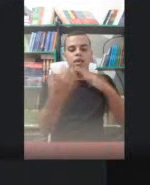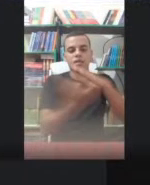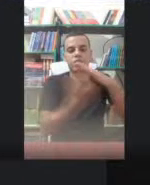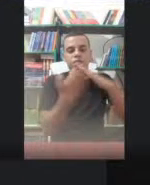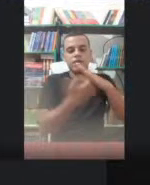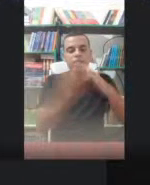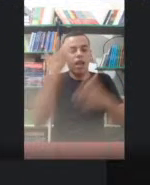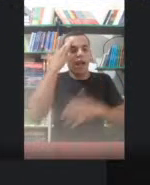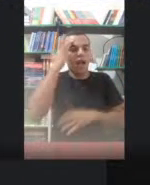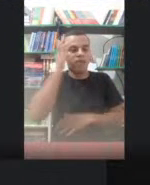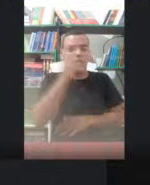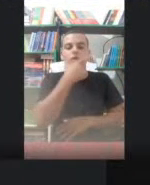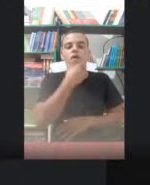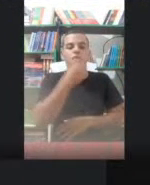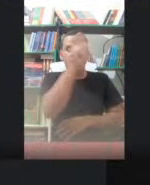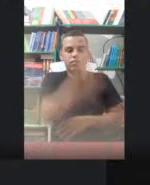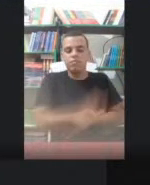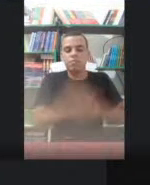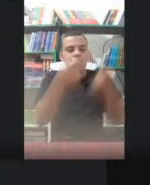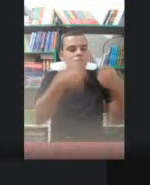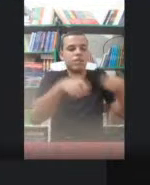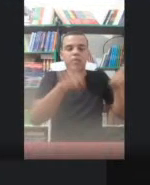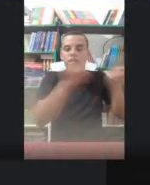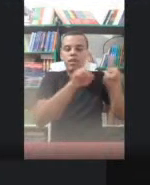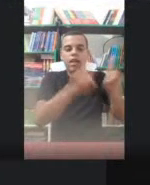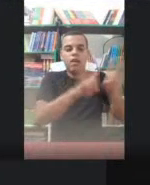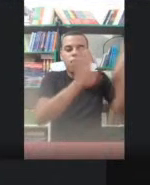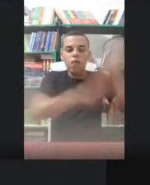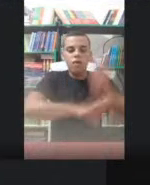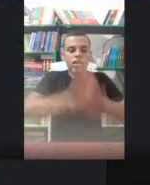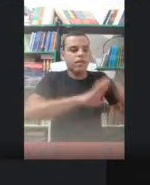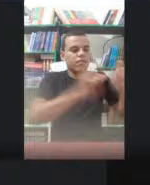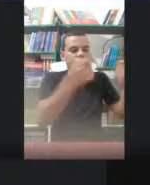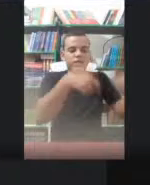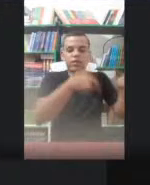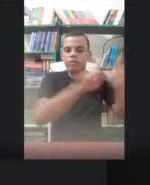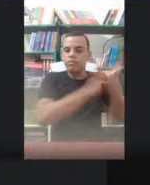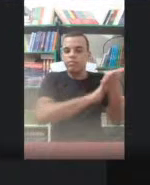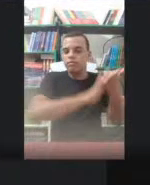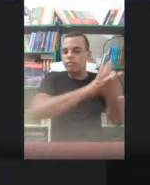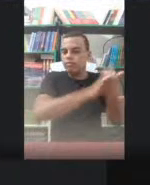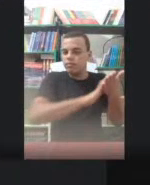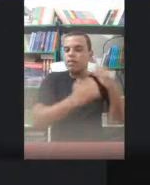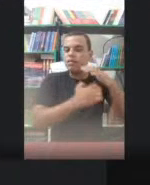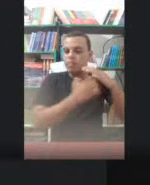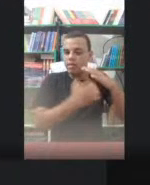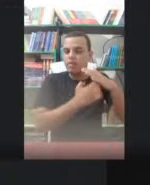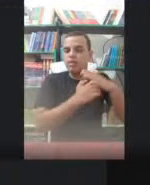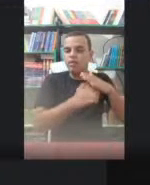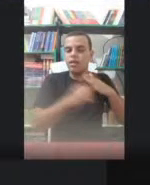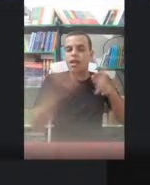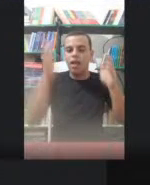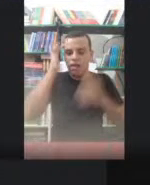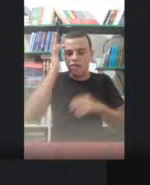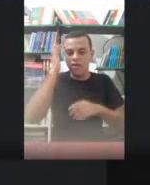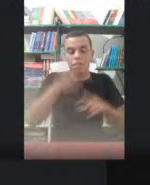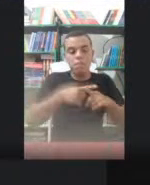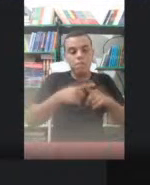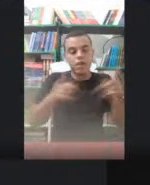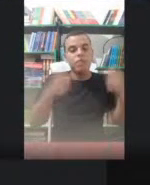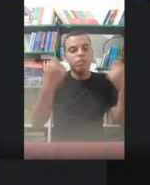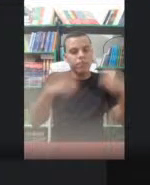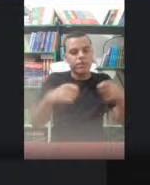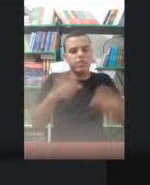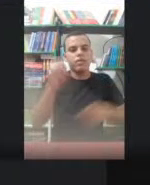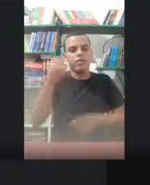né? As mulheres, a gente tem muito uma facilidade nisso, mas os homens nem tanto. Então, assim, de fato